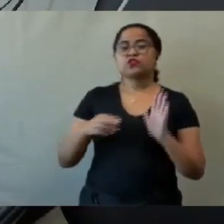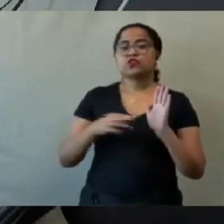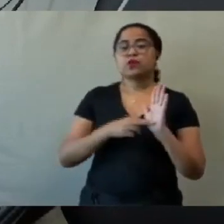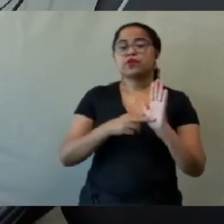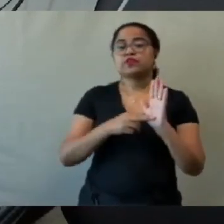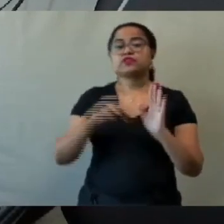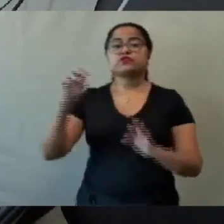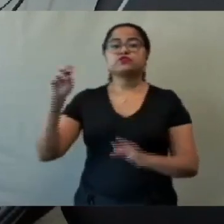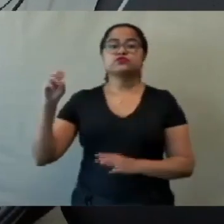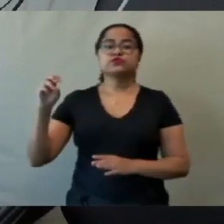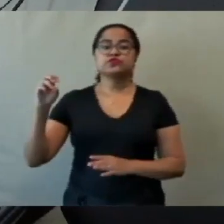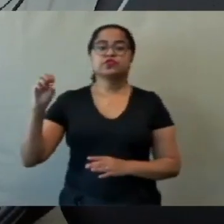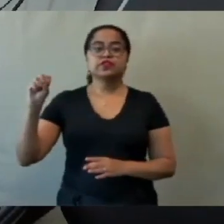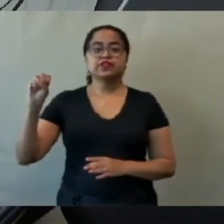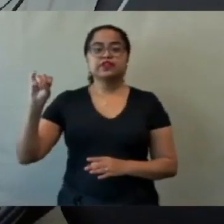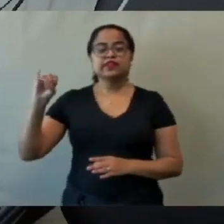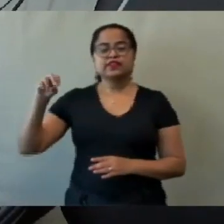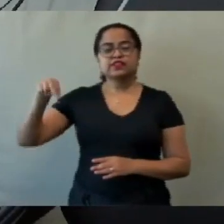Tá aqui?